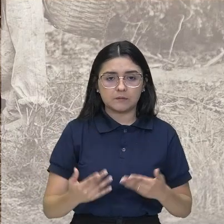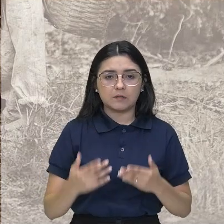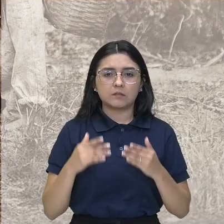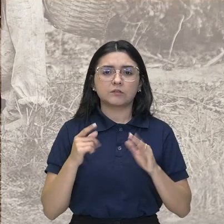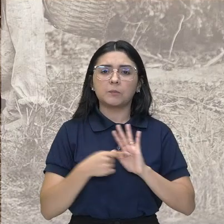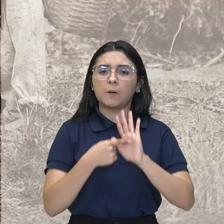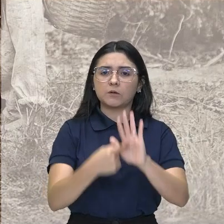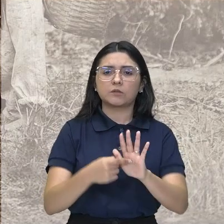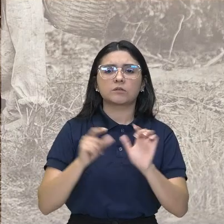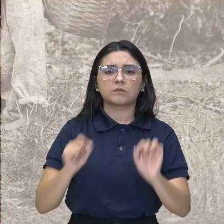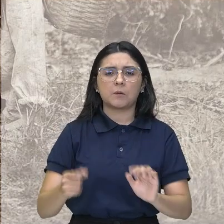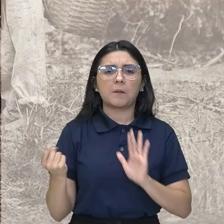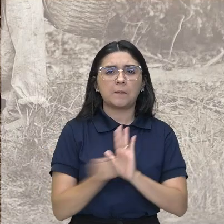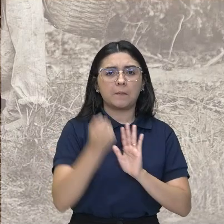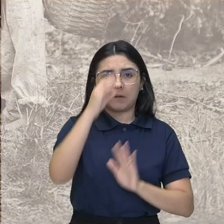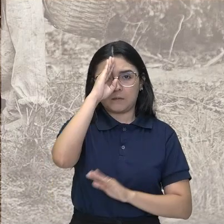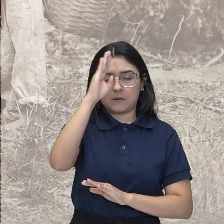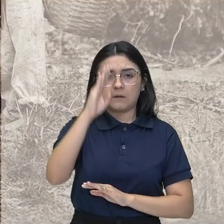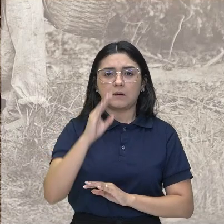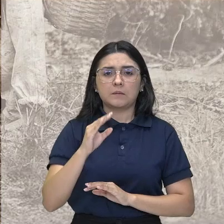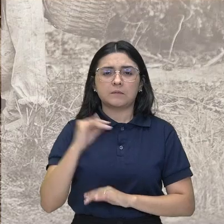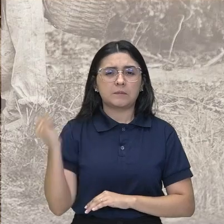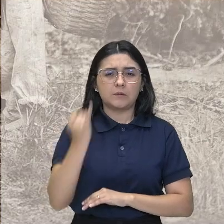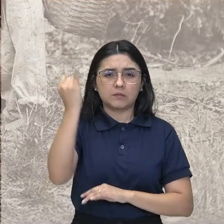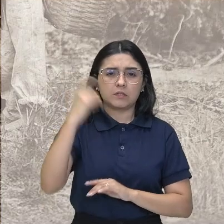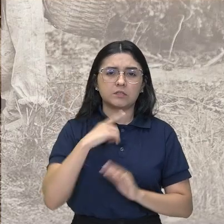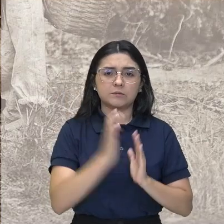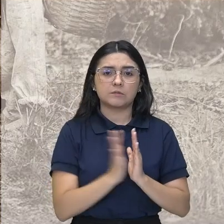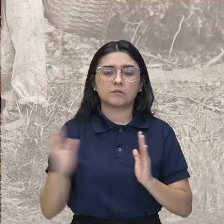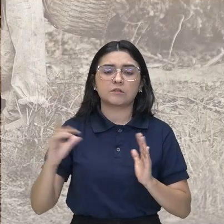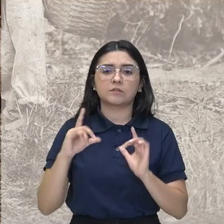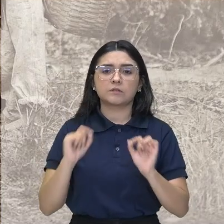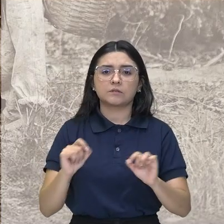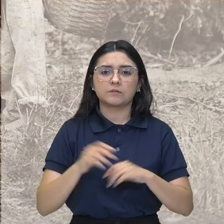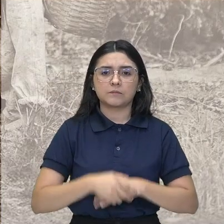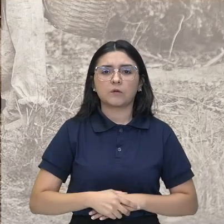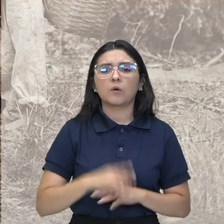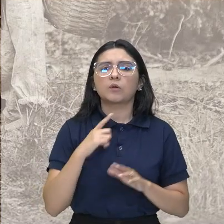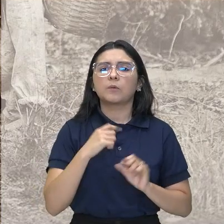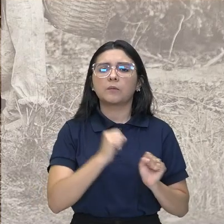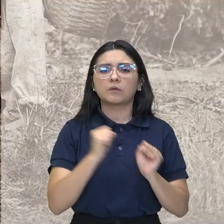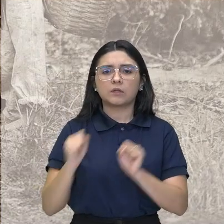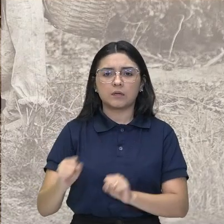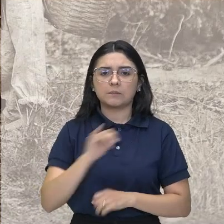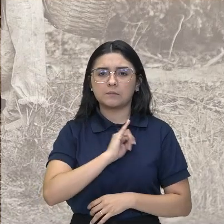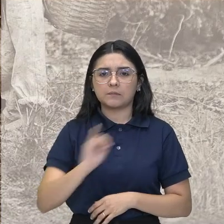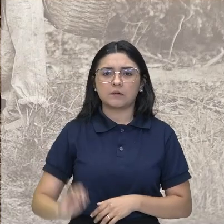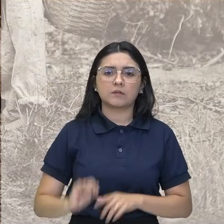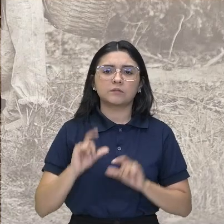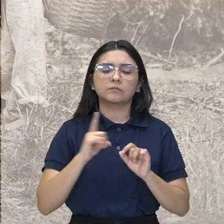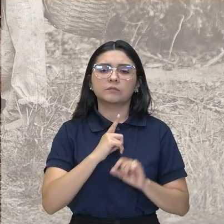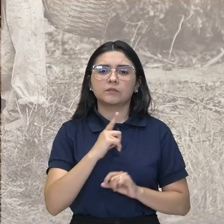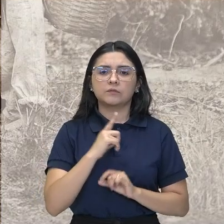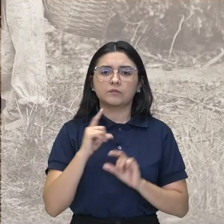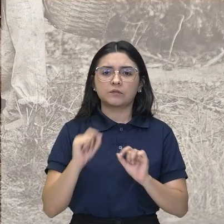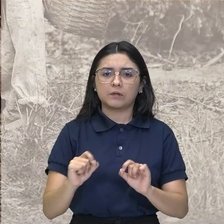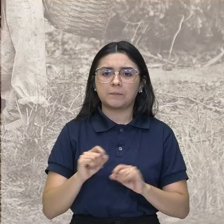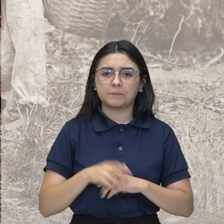mais importantes marcos desse processo, quando o poder imperial estabeleceu a Lei de Terras de